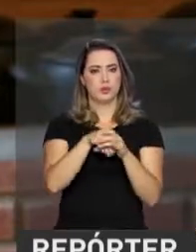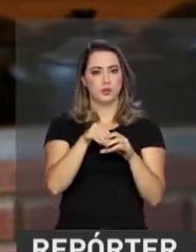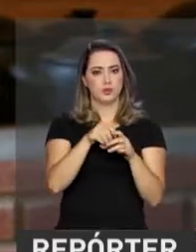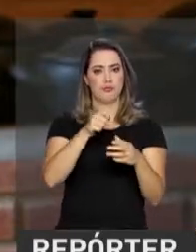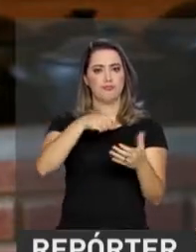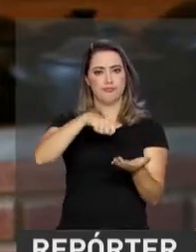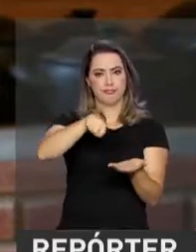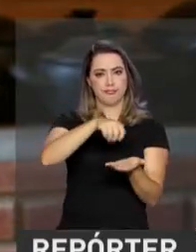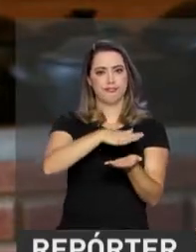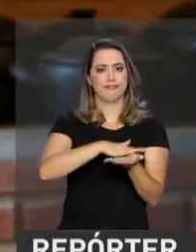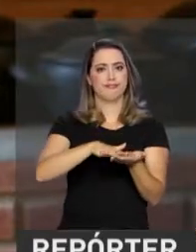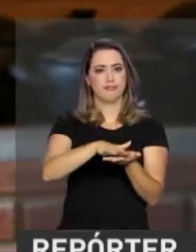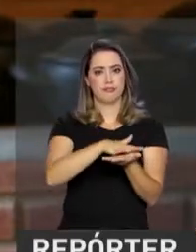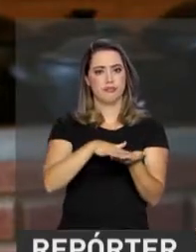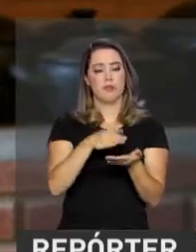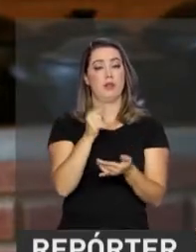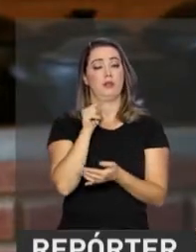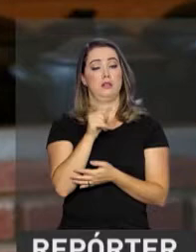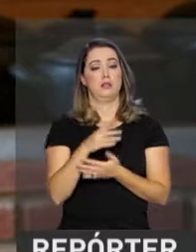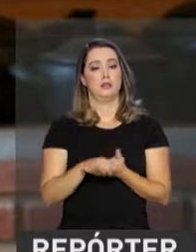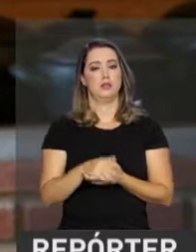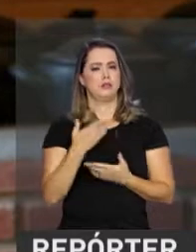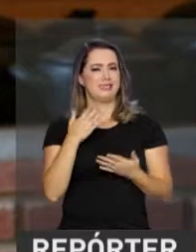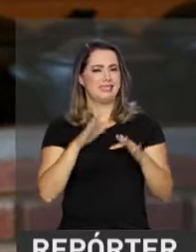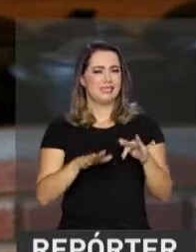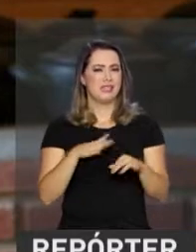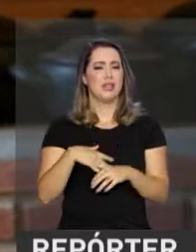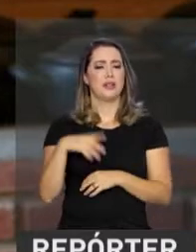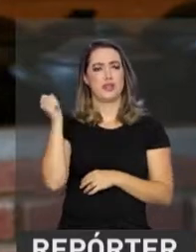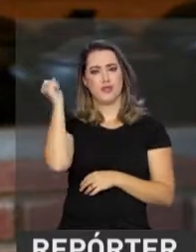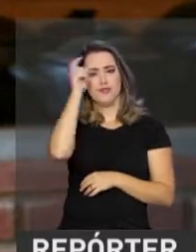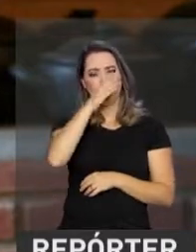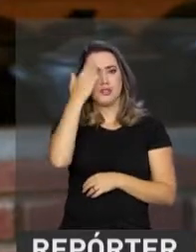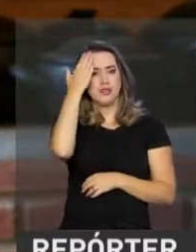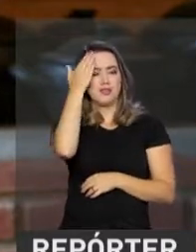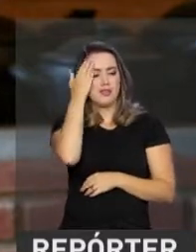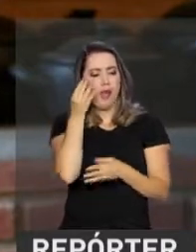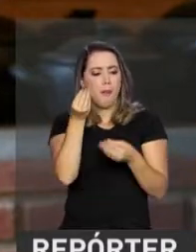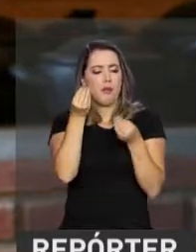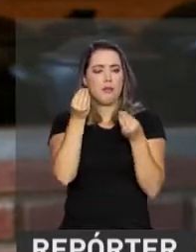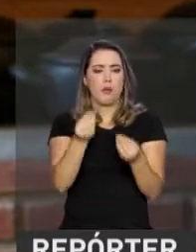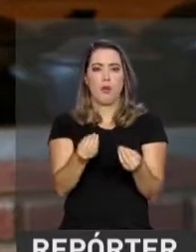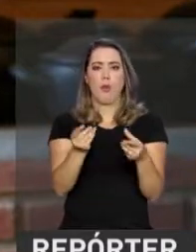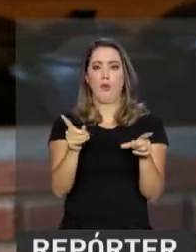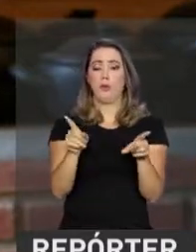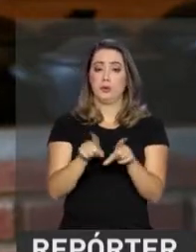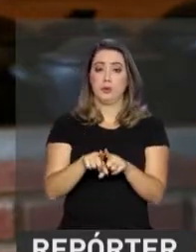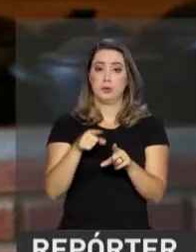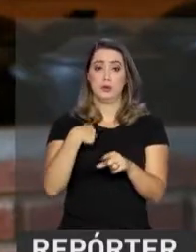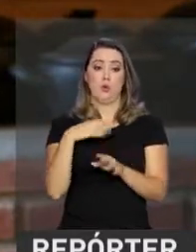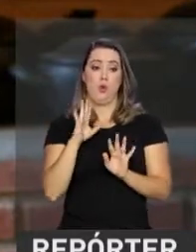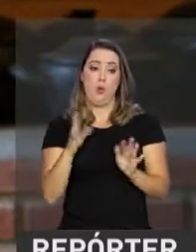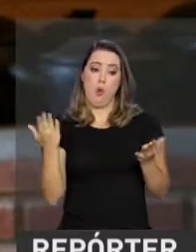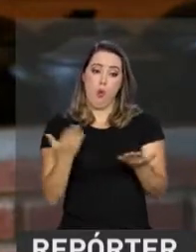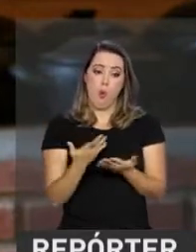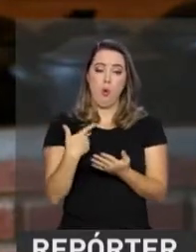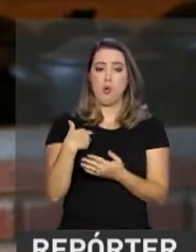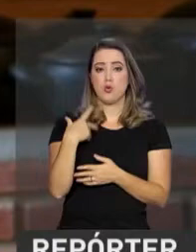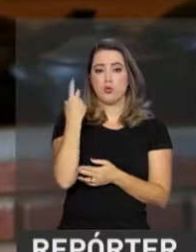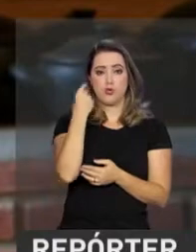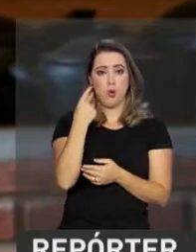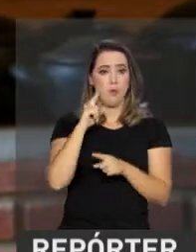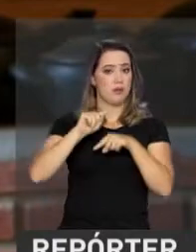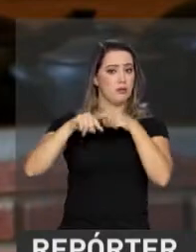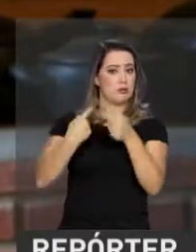a gente sabe que as reações sempre são ainda imprevisíveis né então pode ser que a minha reação seja leve hoje e amanhã